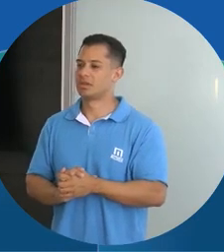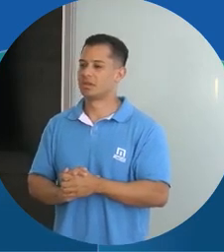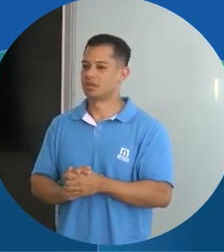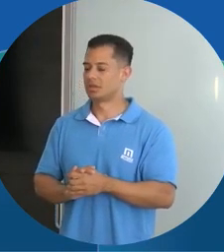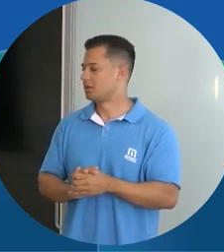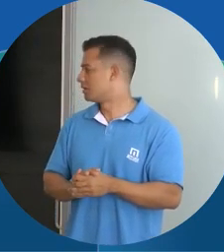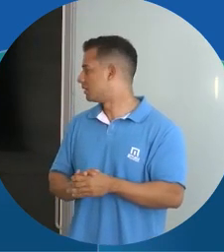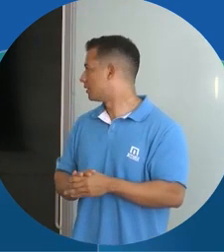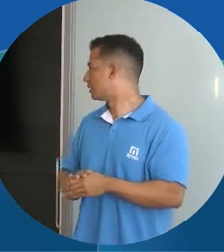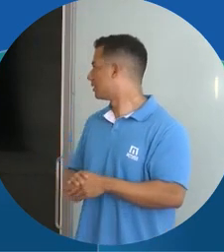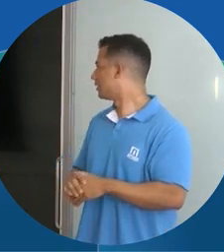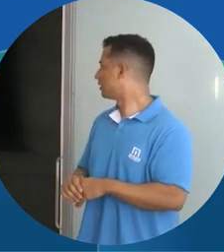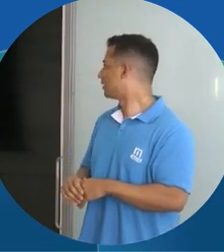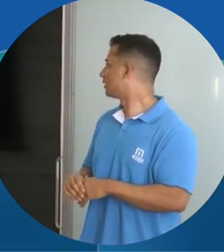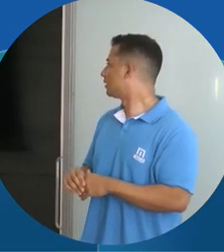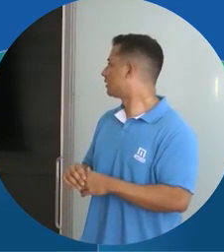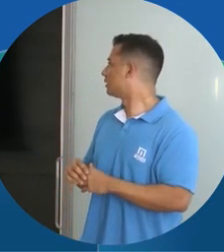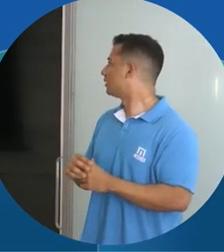projetou...